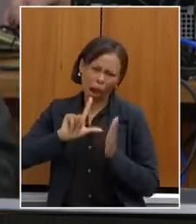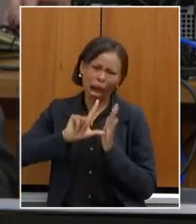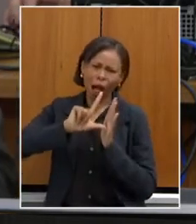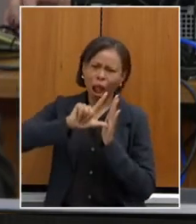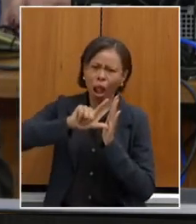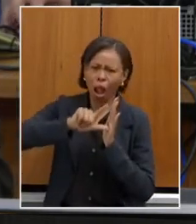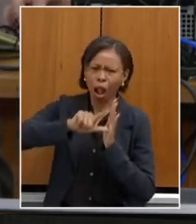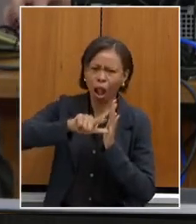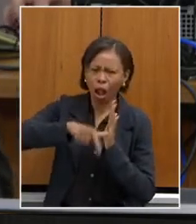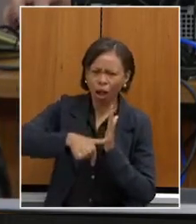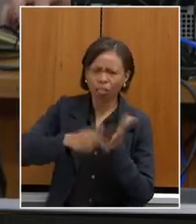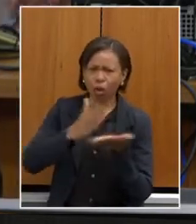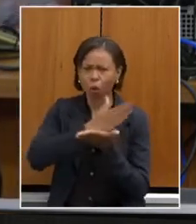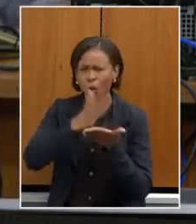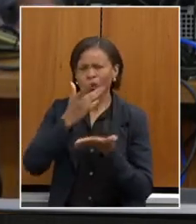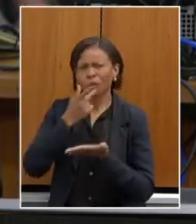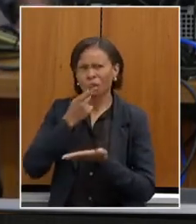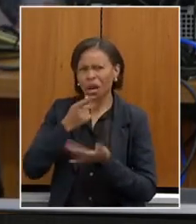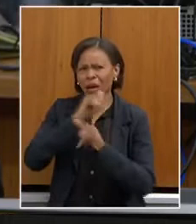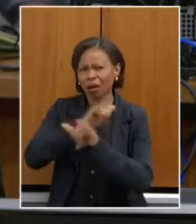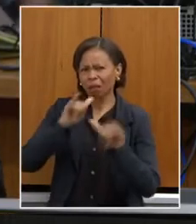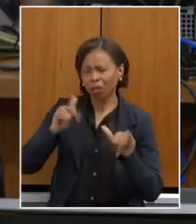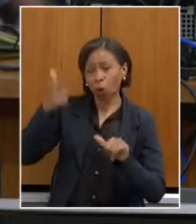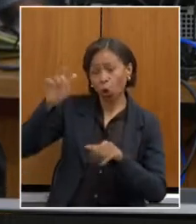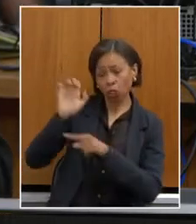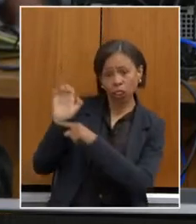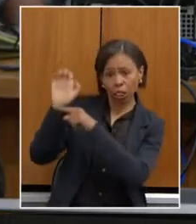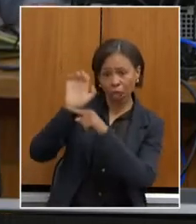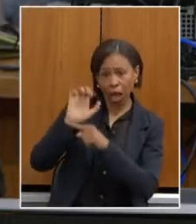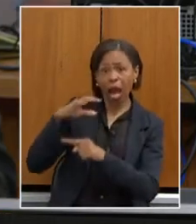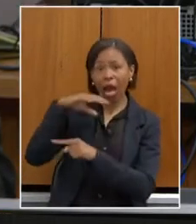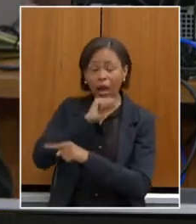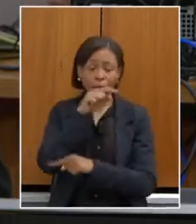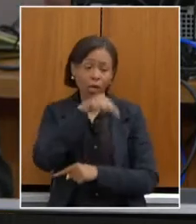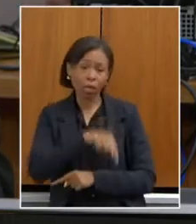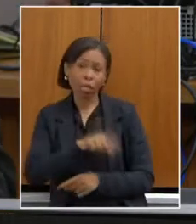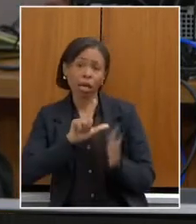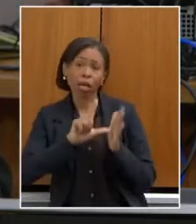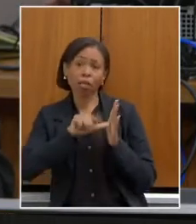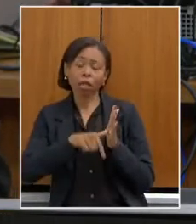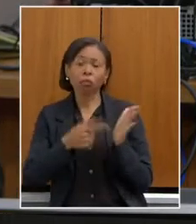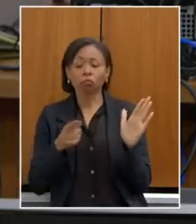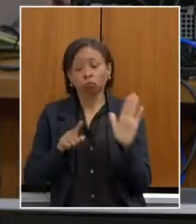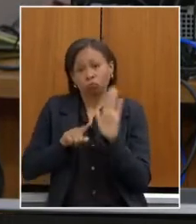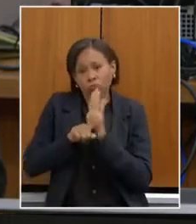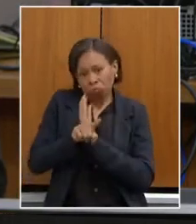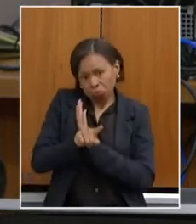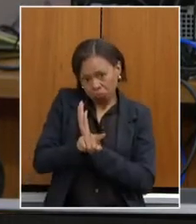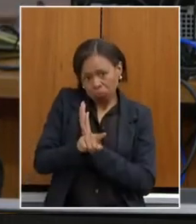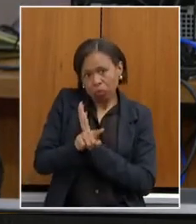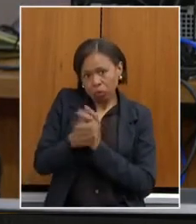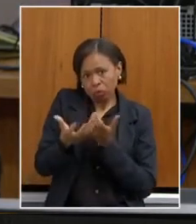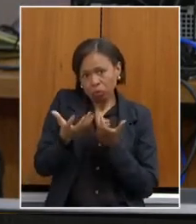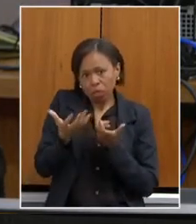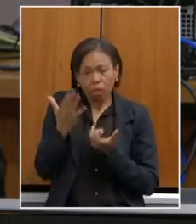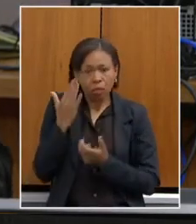que alguns pregam em relação a outros Estados então eu queria que de uma vez por todas colocando uma